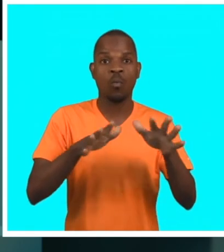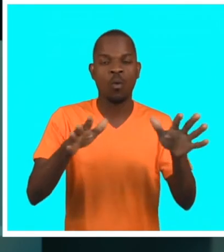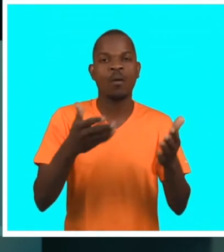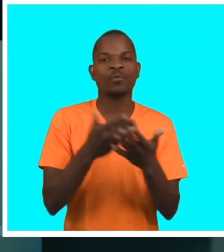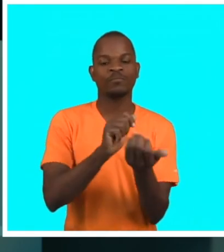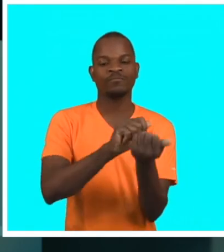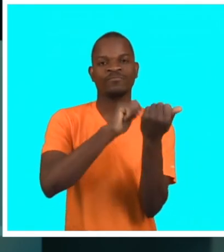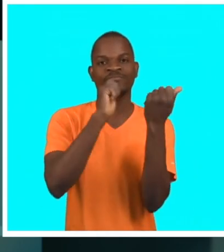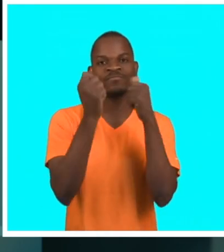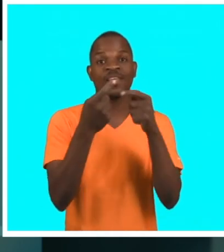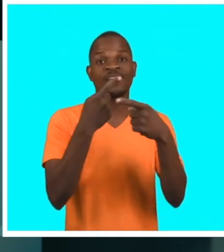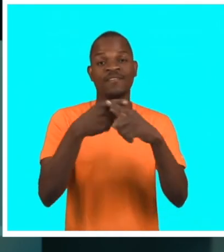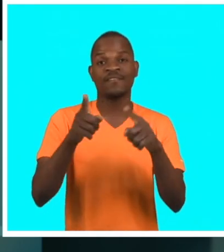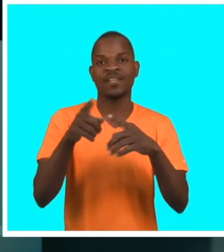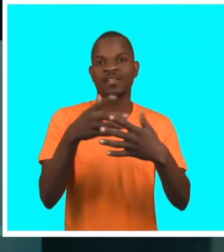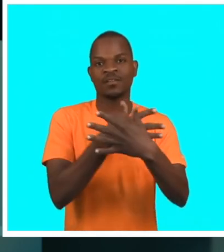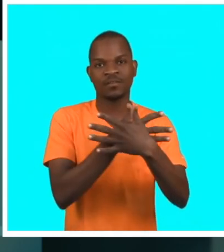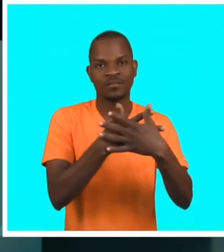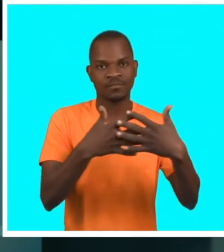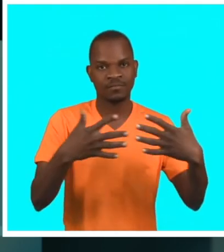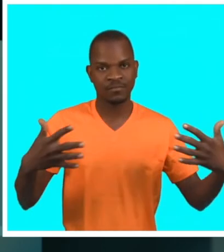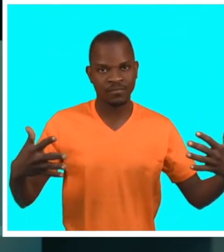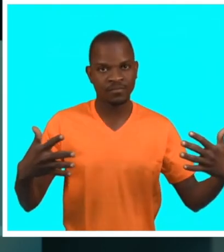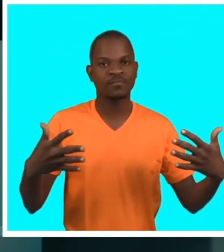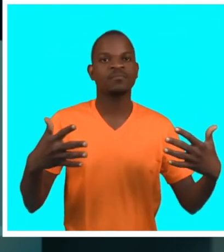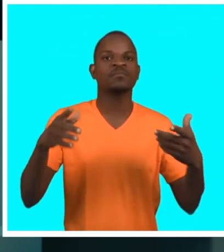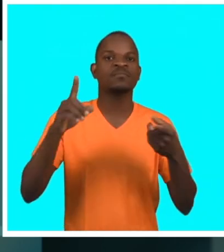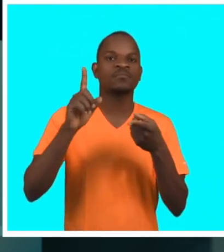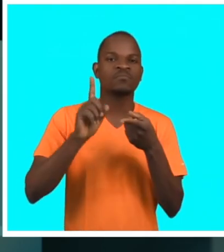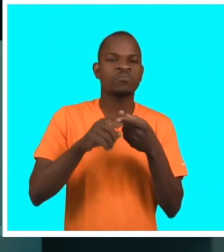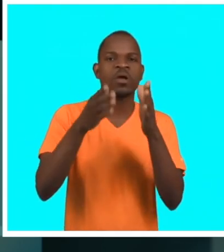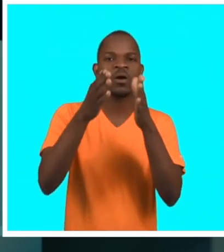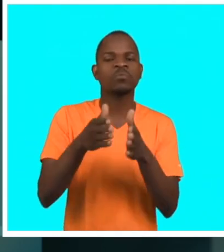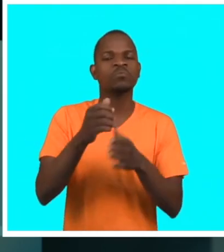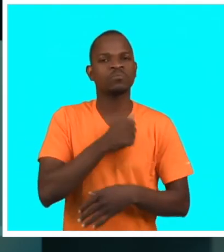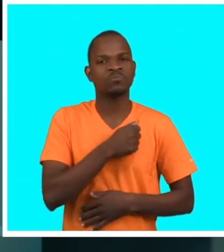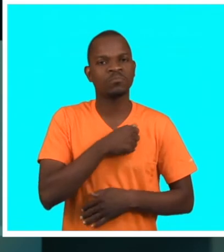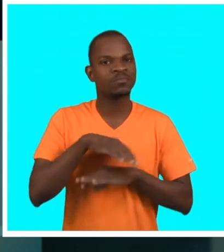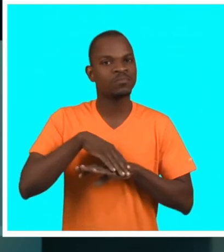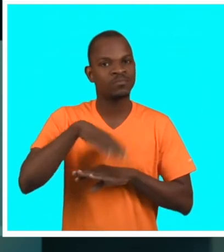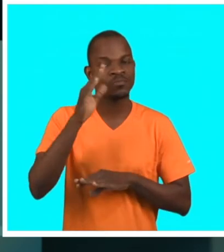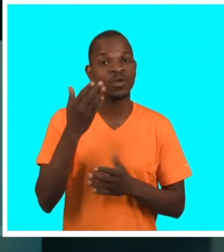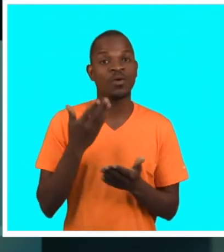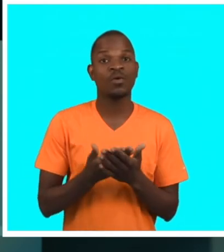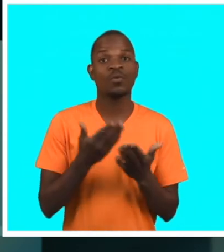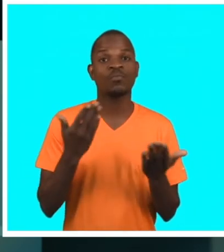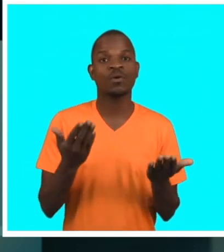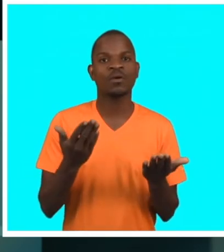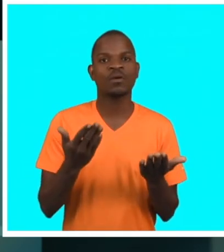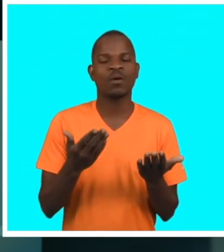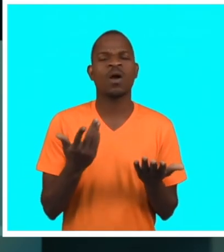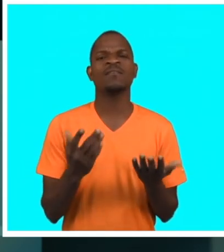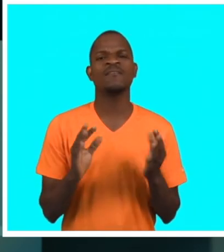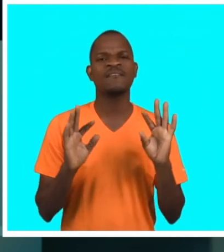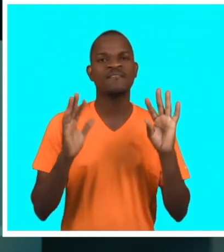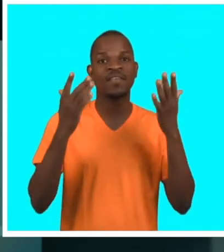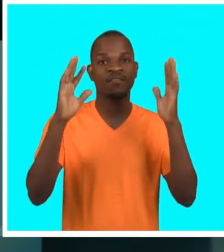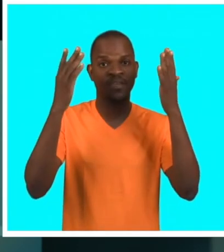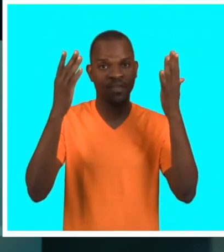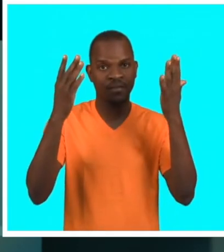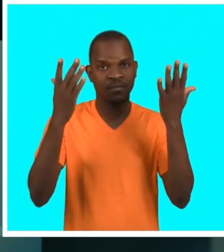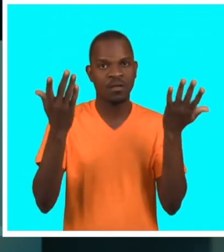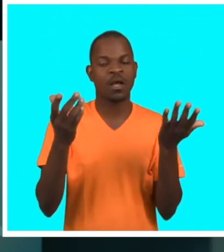em outras línguas e nós as pessoas estão a gostar porque estão a viver a